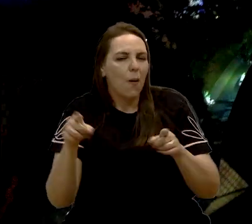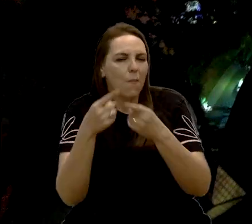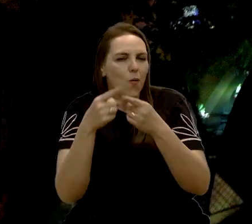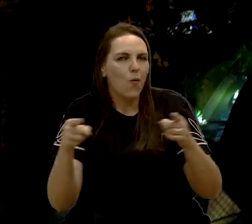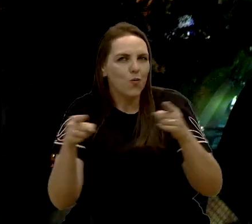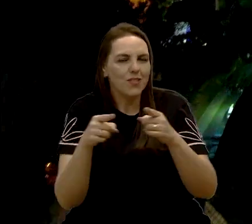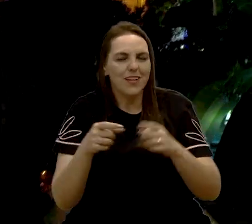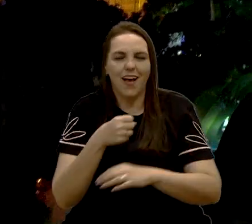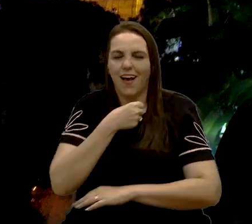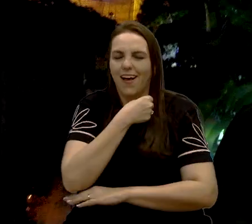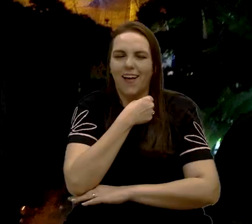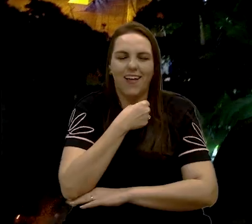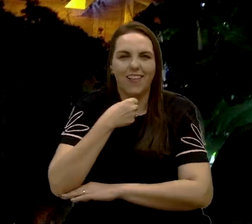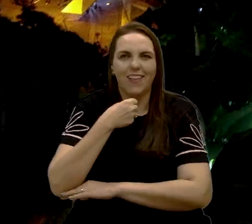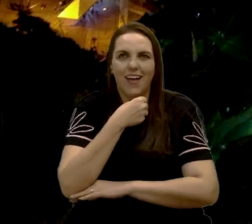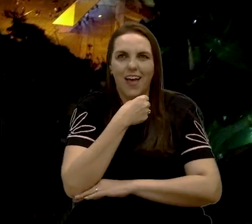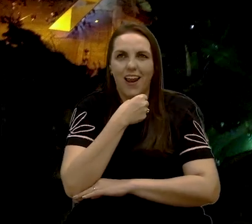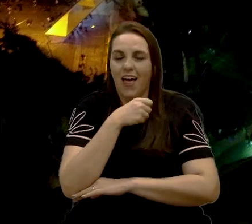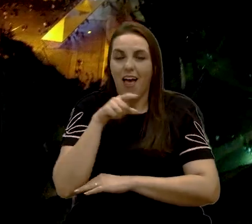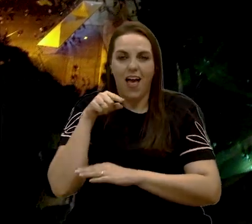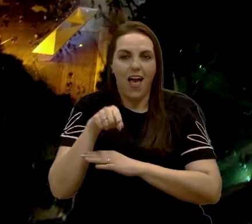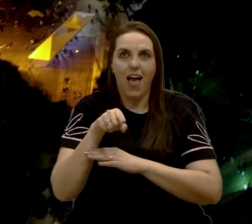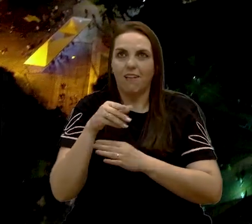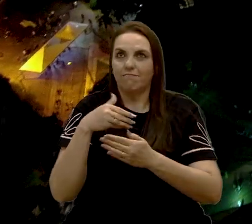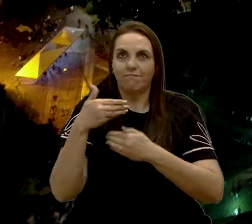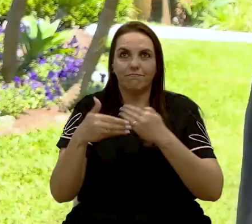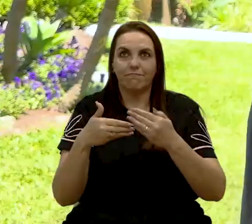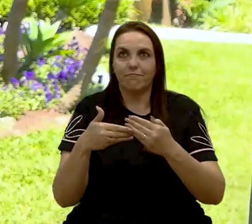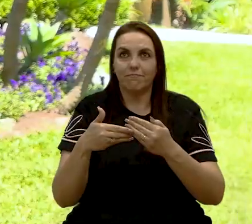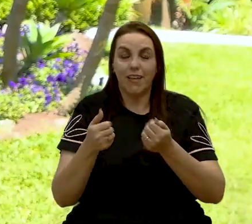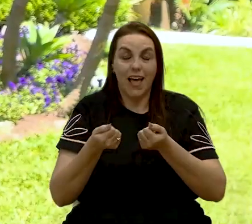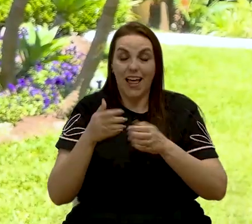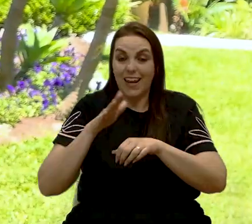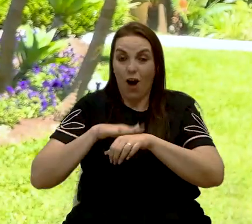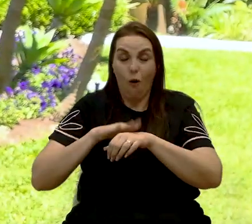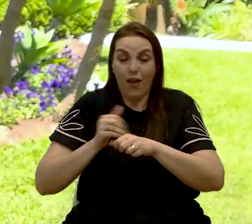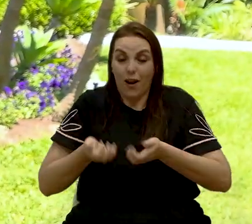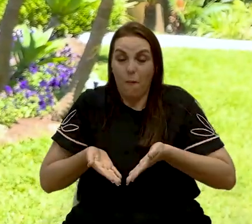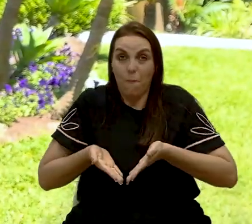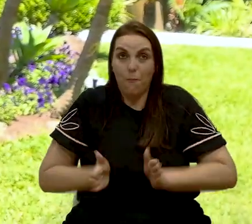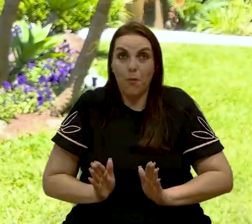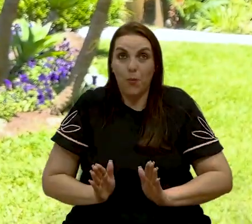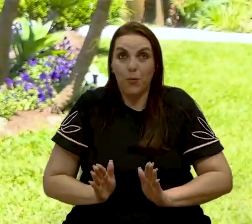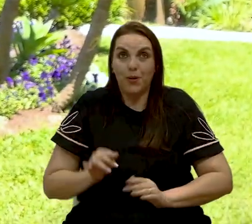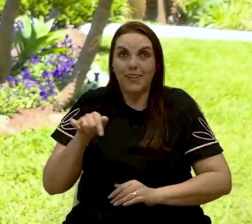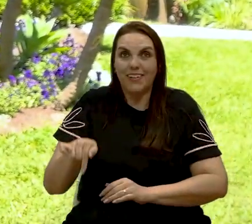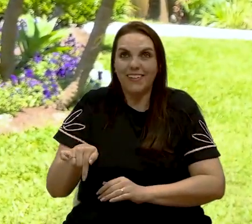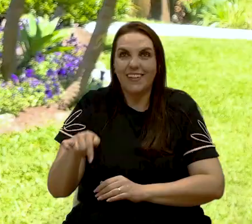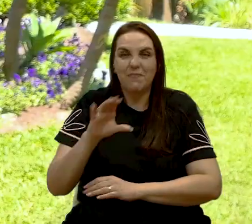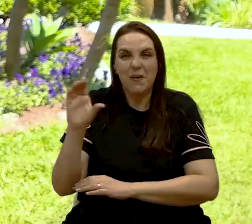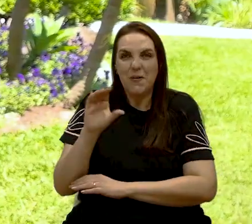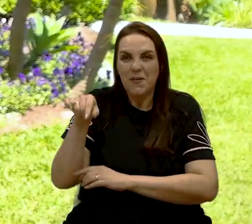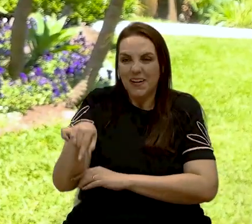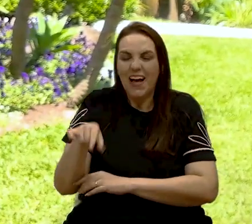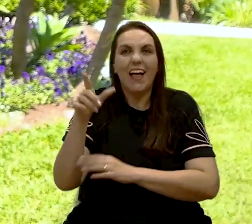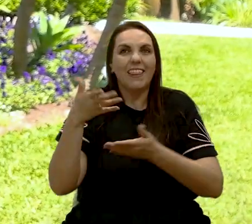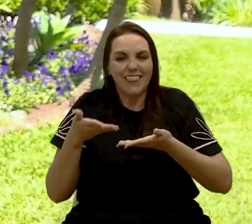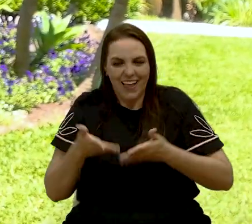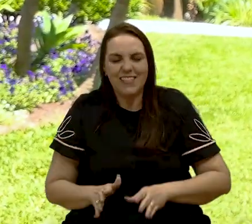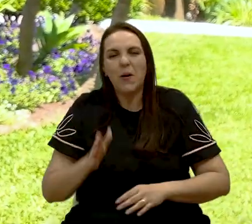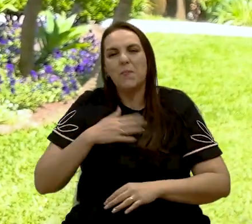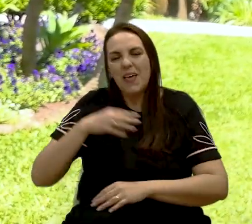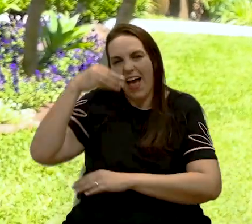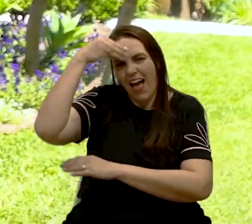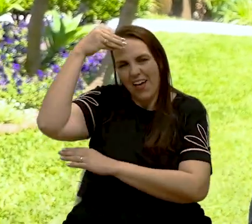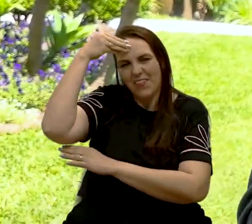música da cantora, ela entrou em processo de parto e dali a alguns minutos acabou